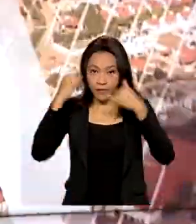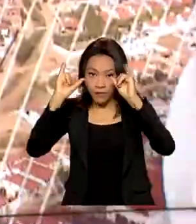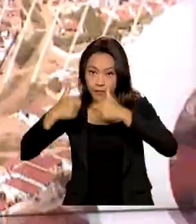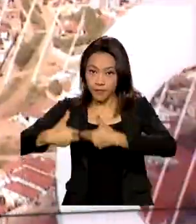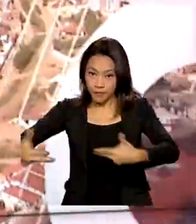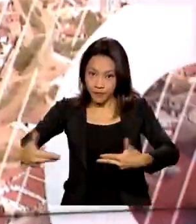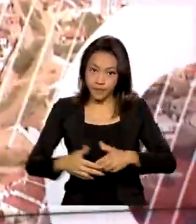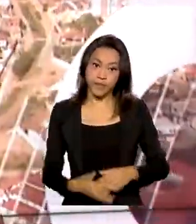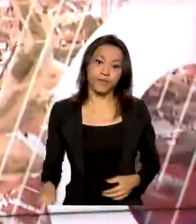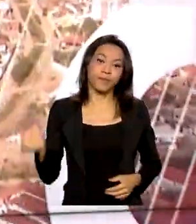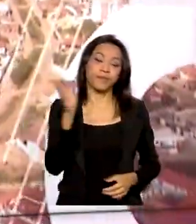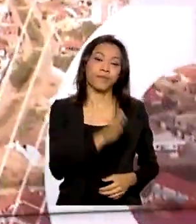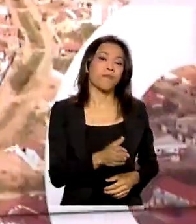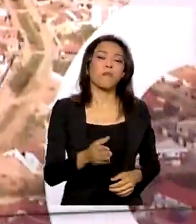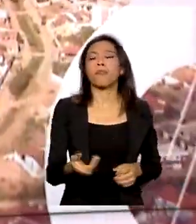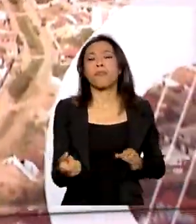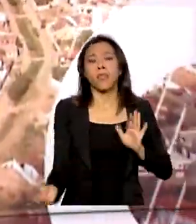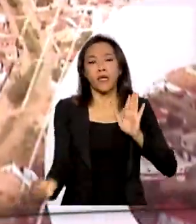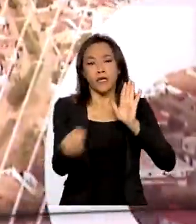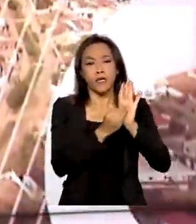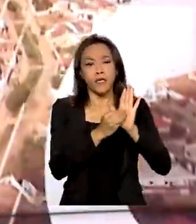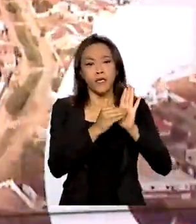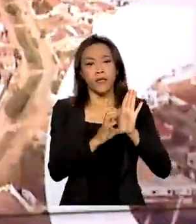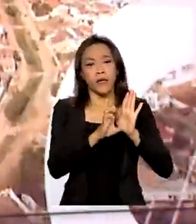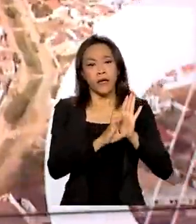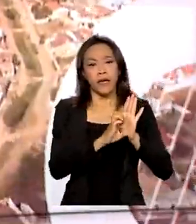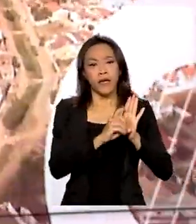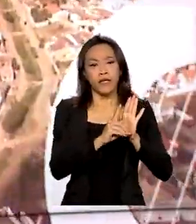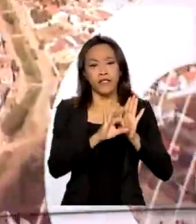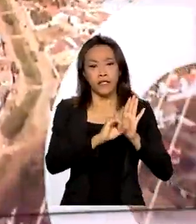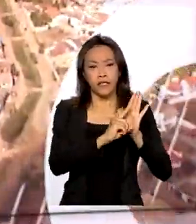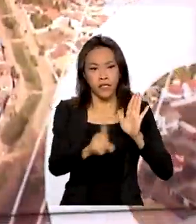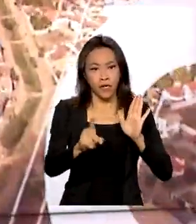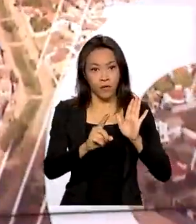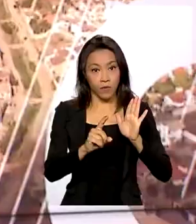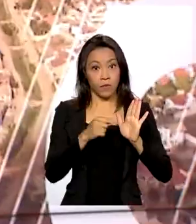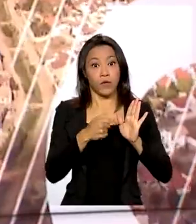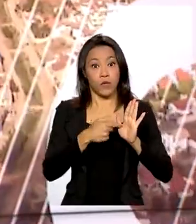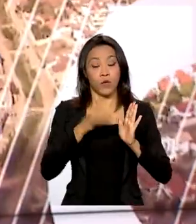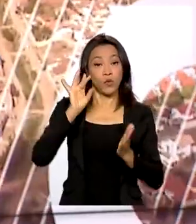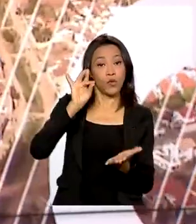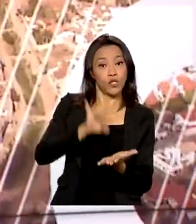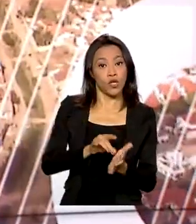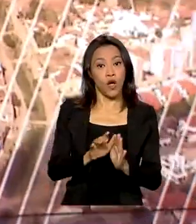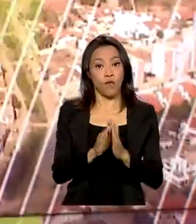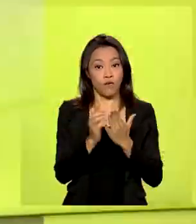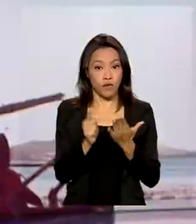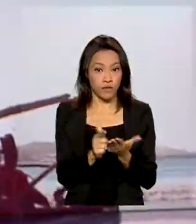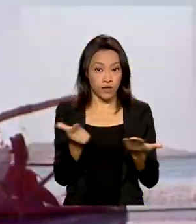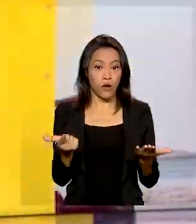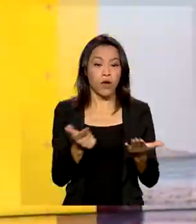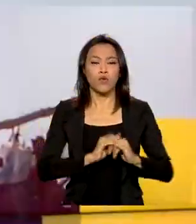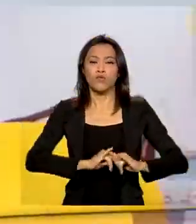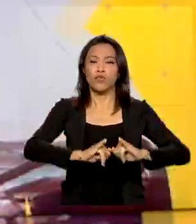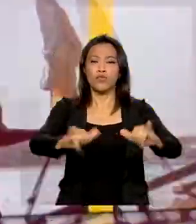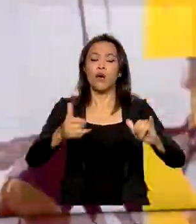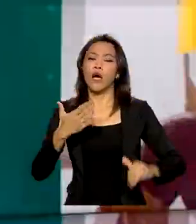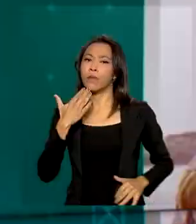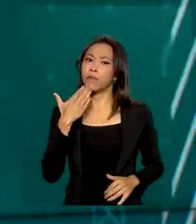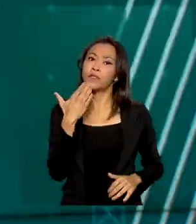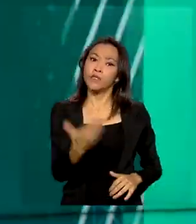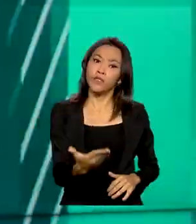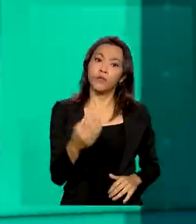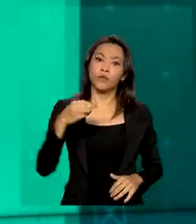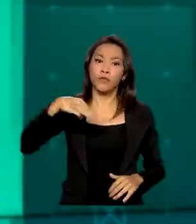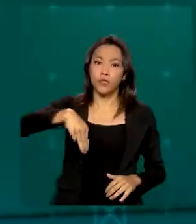Oi e a edição extra do Diário Oficial da União desta segunda-feira trouxe a exoneração a pedido de Milton Ribeiro